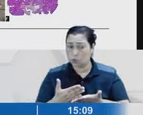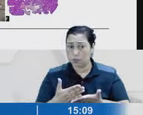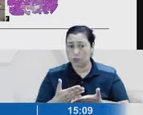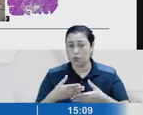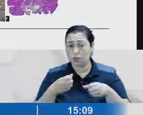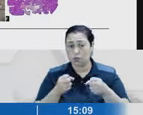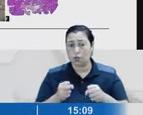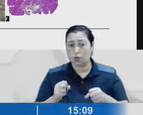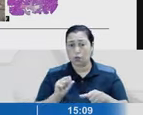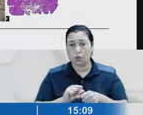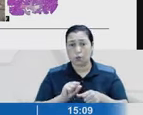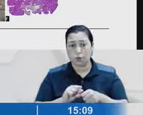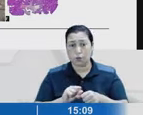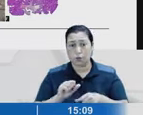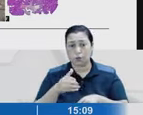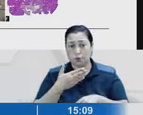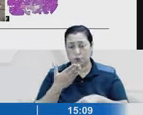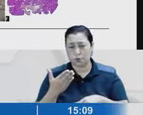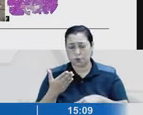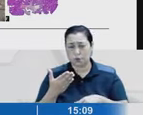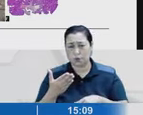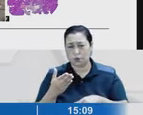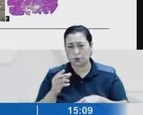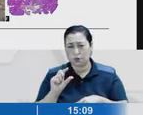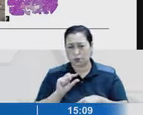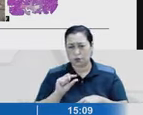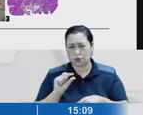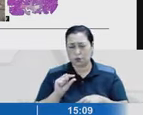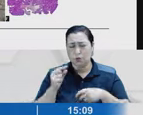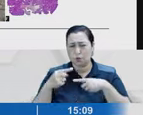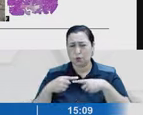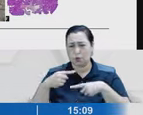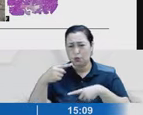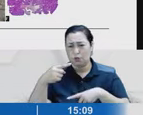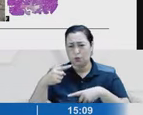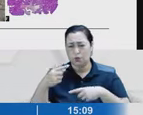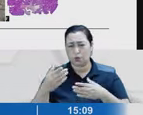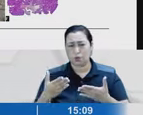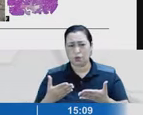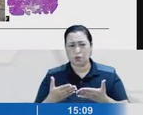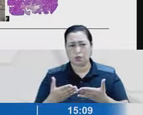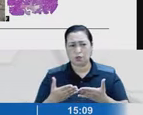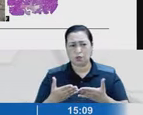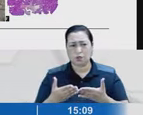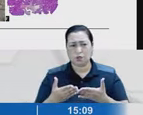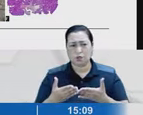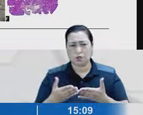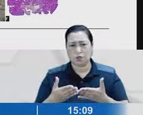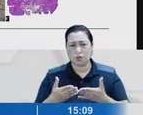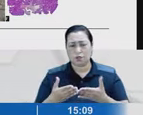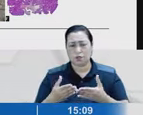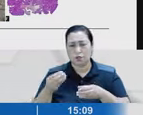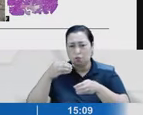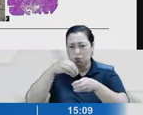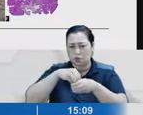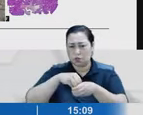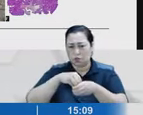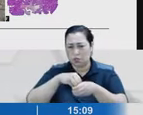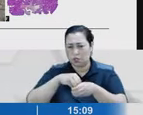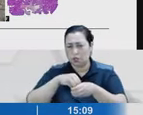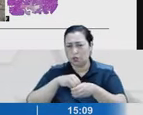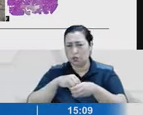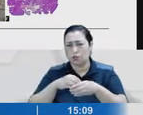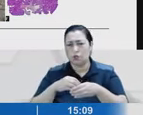polipectomia. Se eu tenho um tumor um pouquinho mais avançado, então, a parte de dentro, que é a mucosa